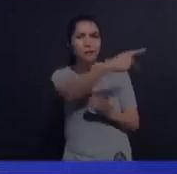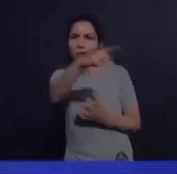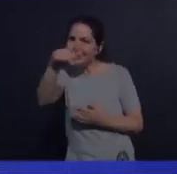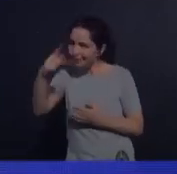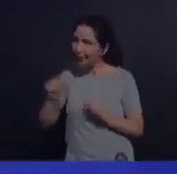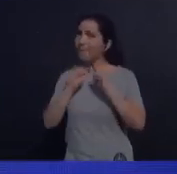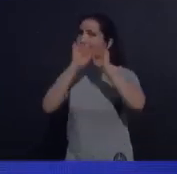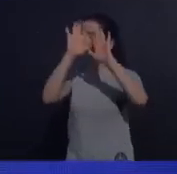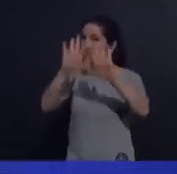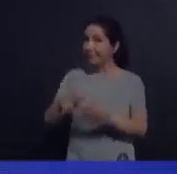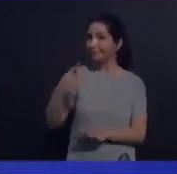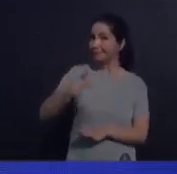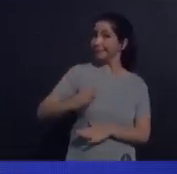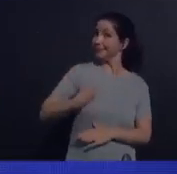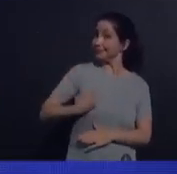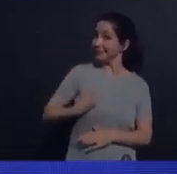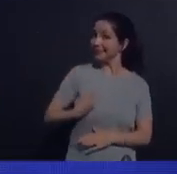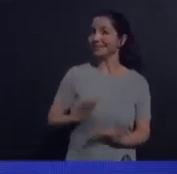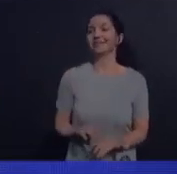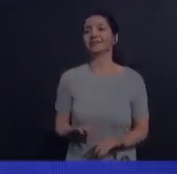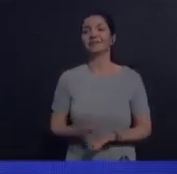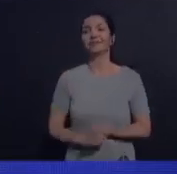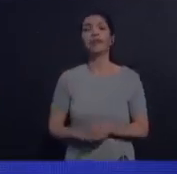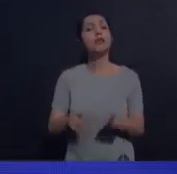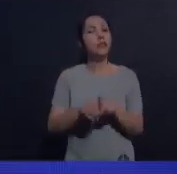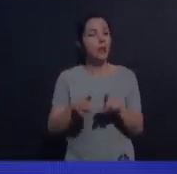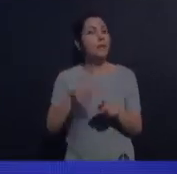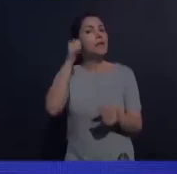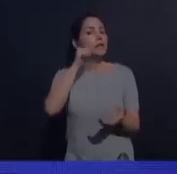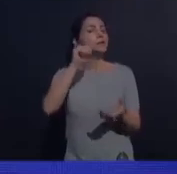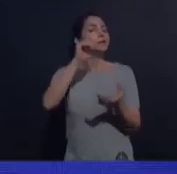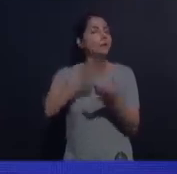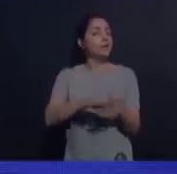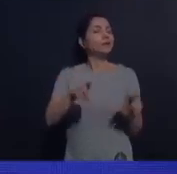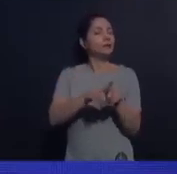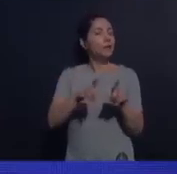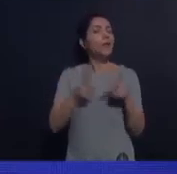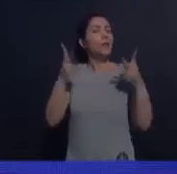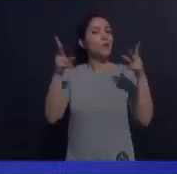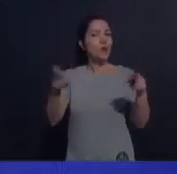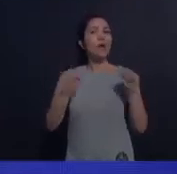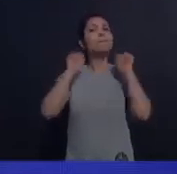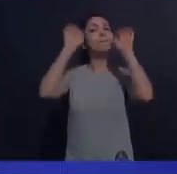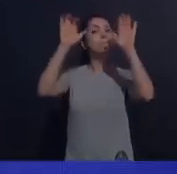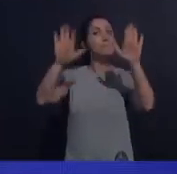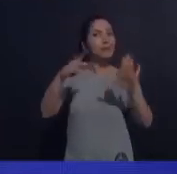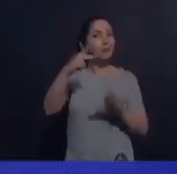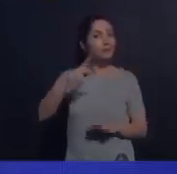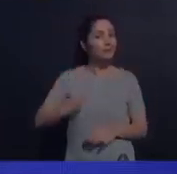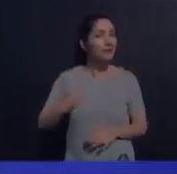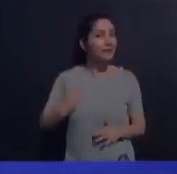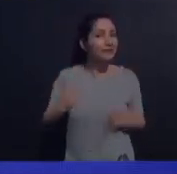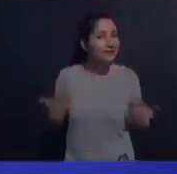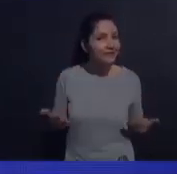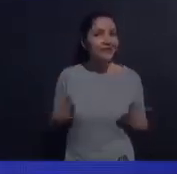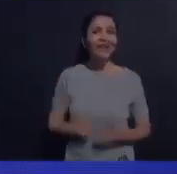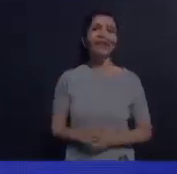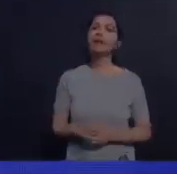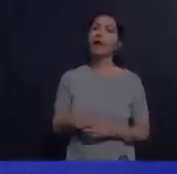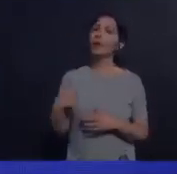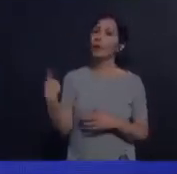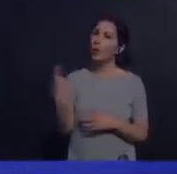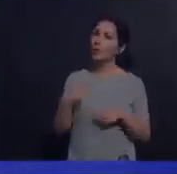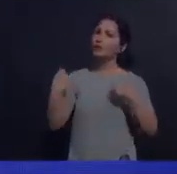vida de vocês e maridos a esposa de vocês também são uma benção na vida de vocês por isso vamos